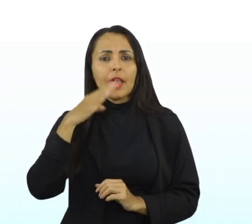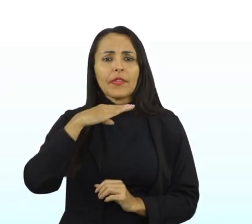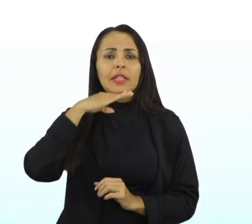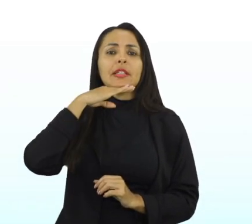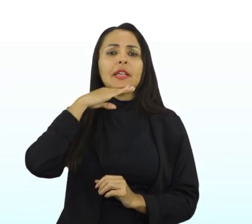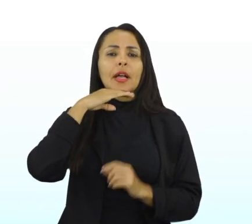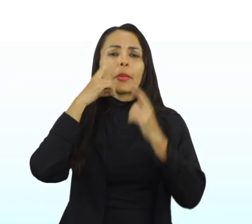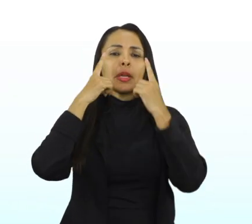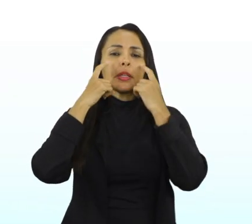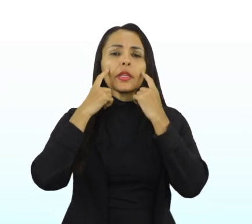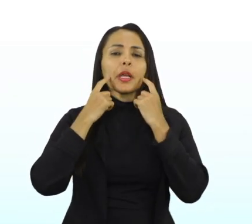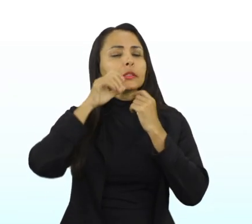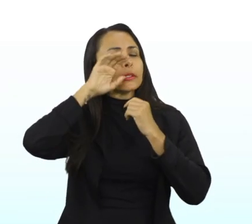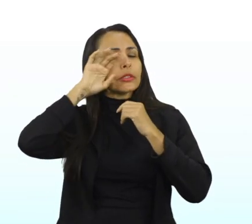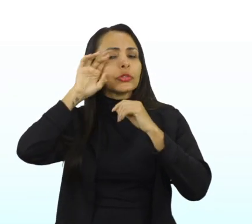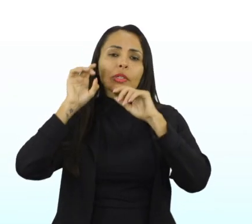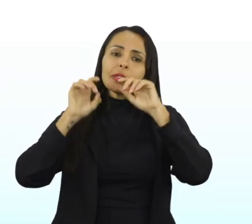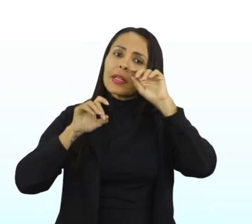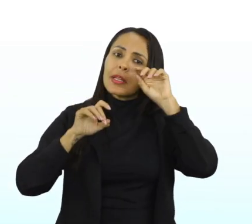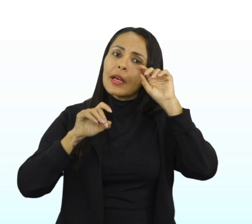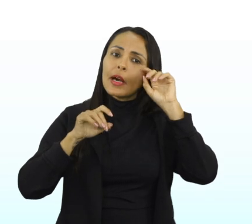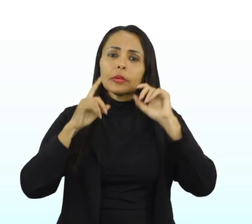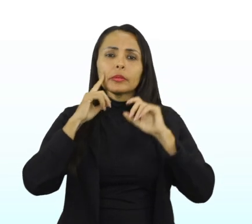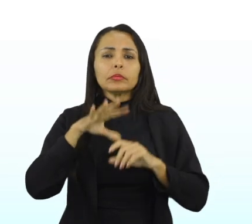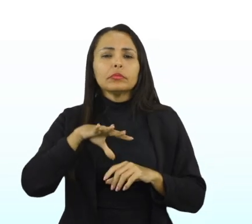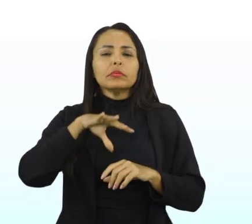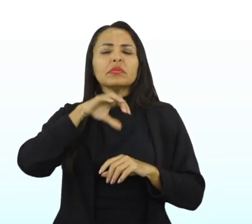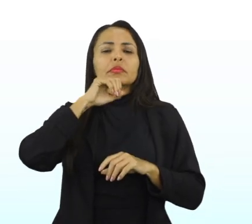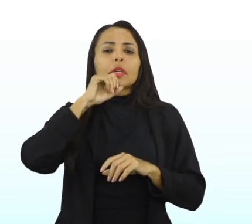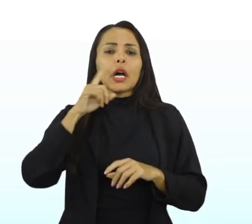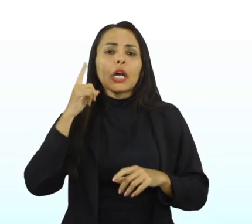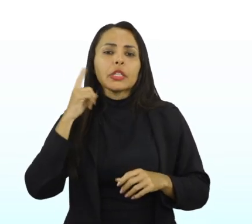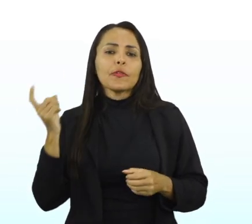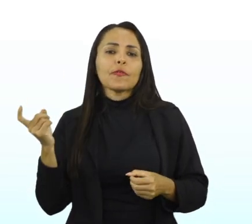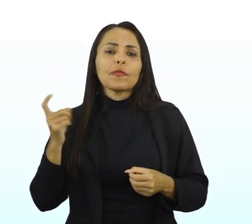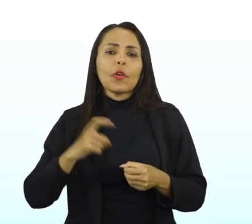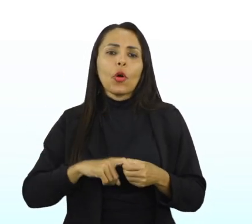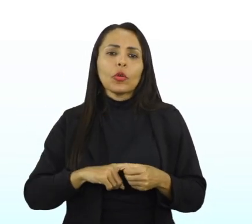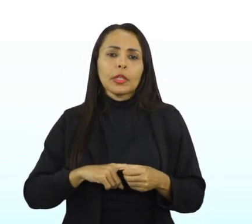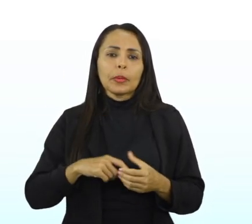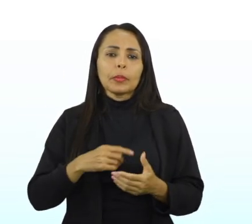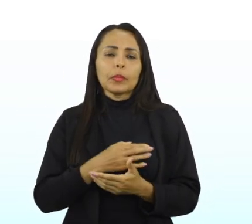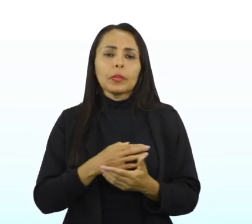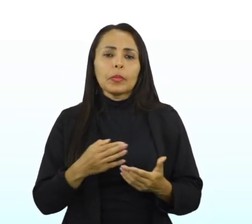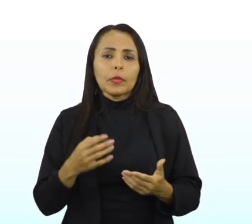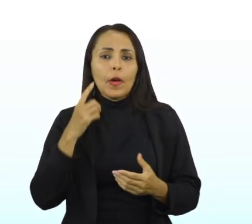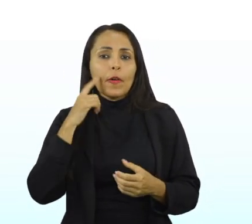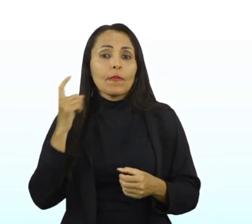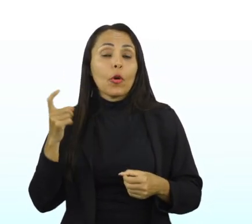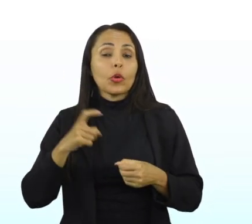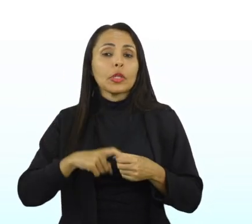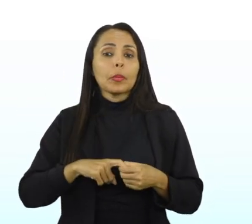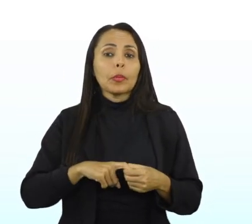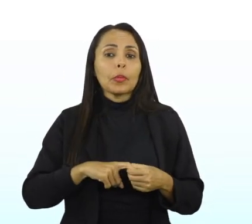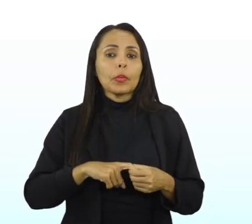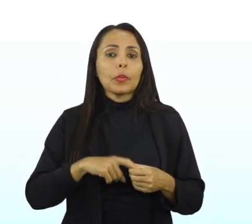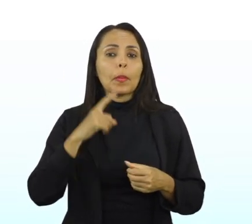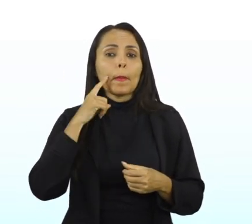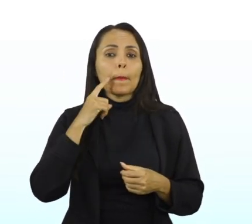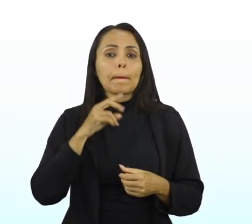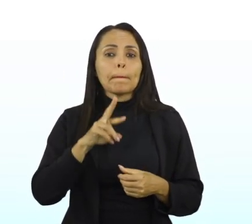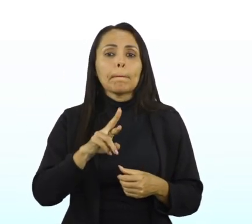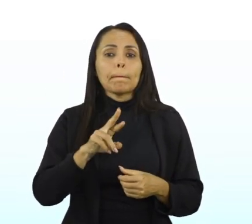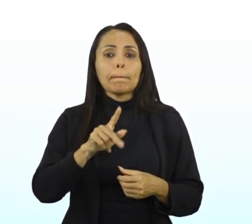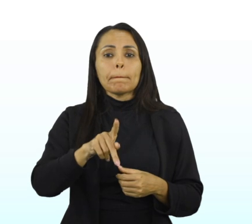Levanta essa cabeça, enxuga essas lágrimas, certo? Respira fundo e volta pro ringue. Volta pro